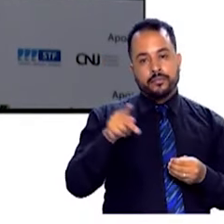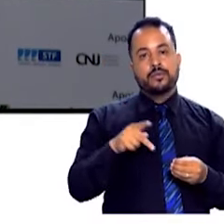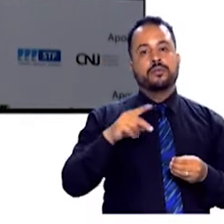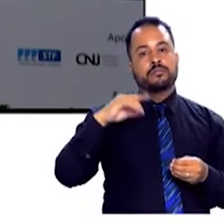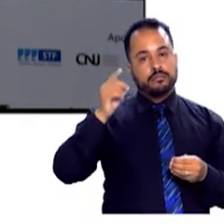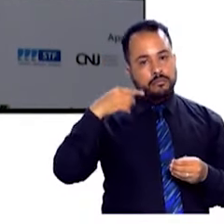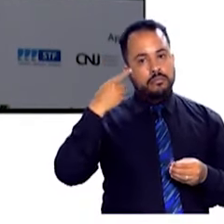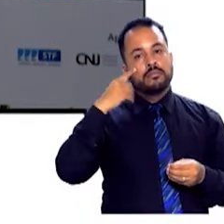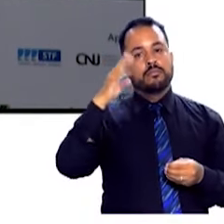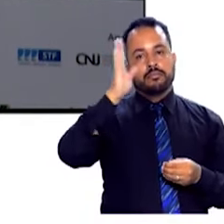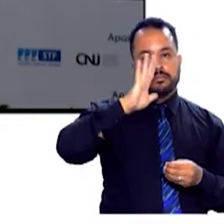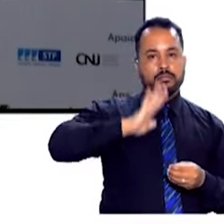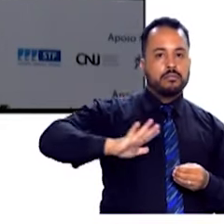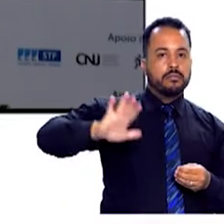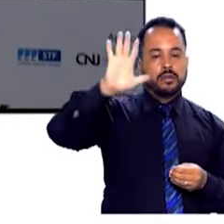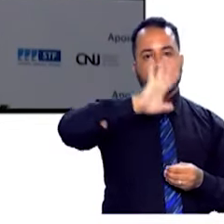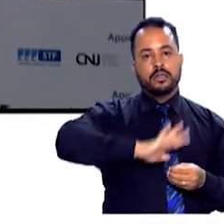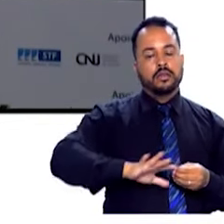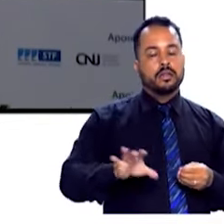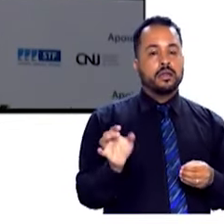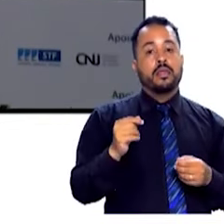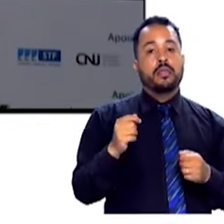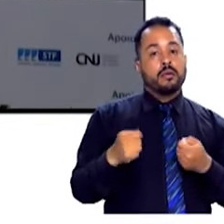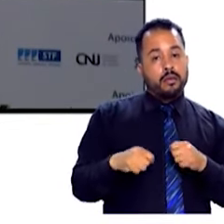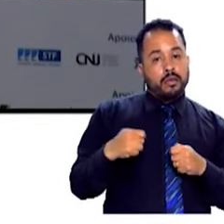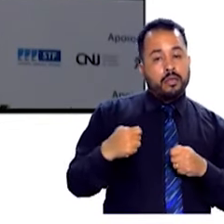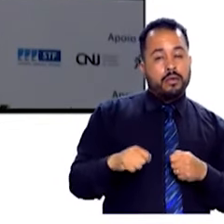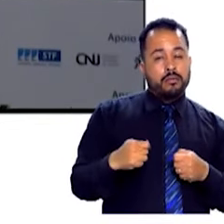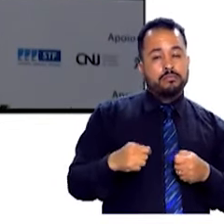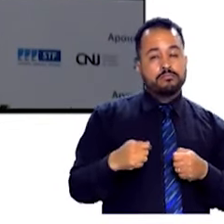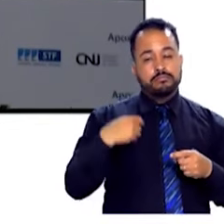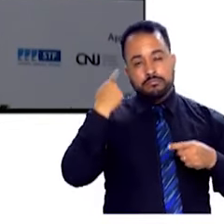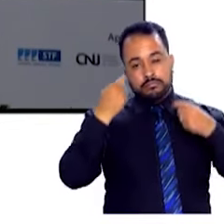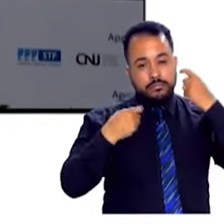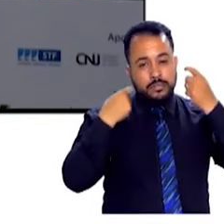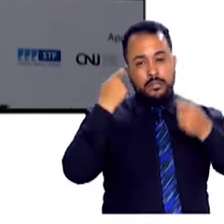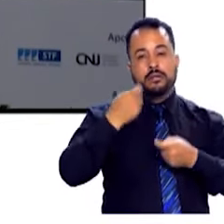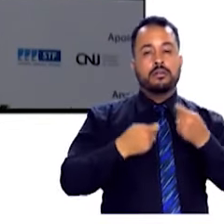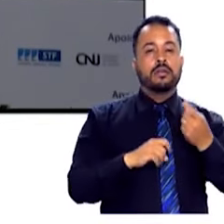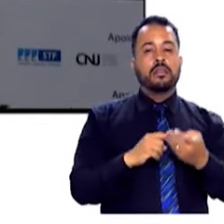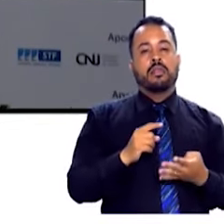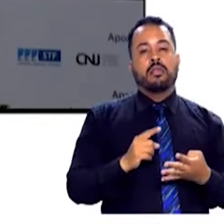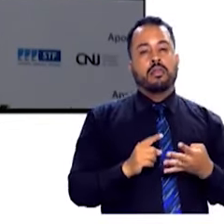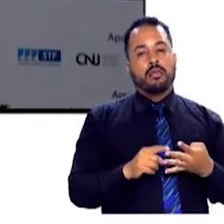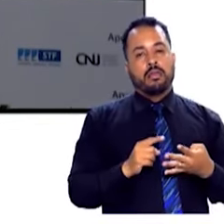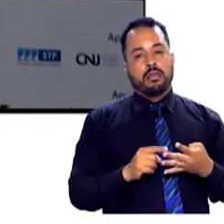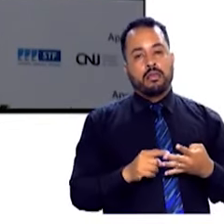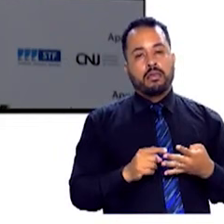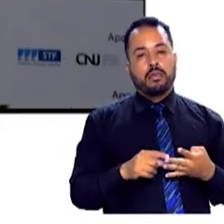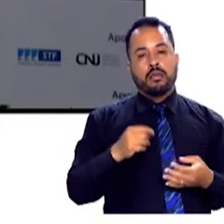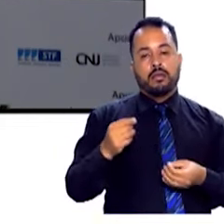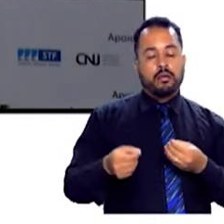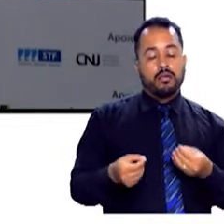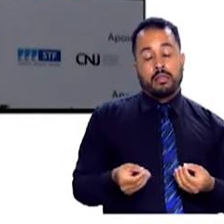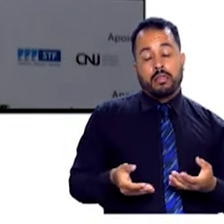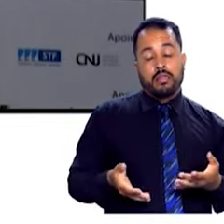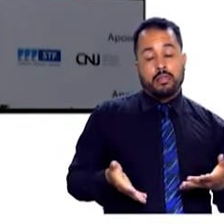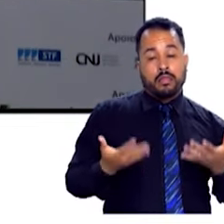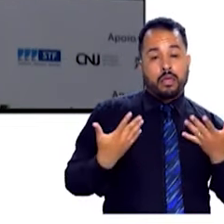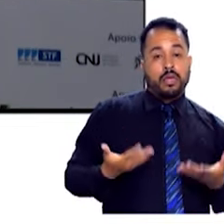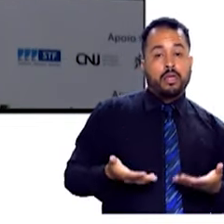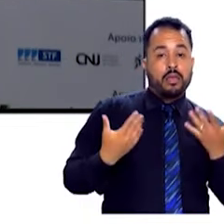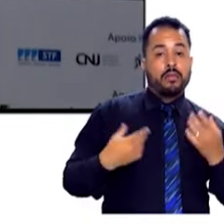que atuam aqui eu sempre procuro dar eh um pouco mais de leveza e humor nos julgamentos